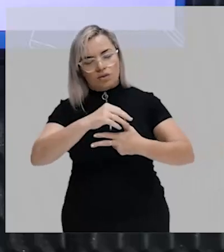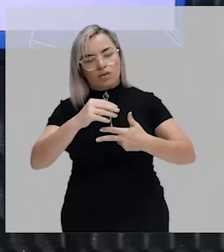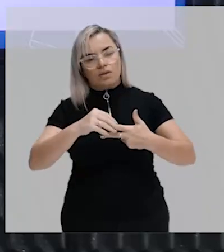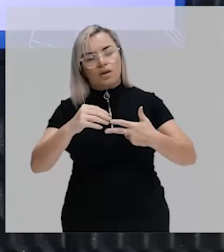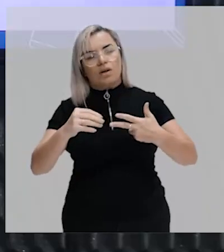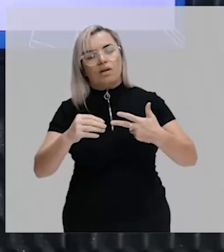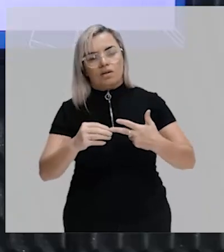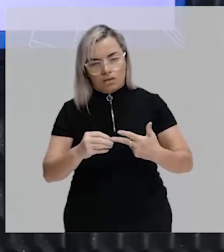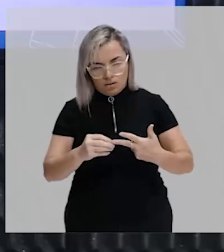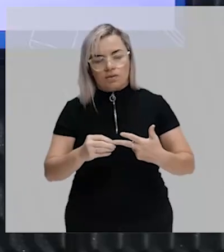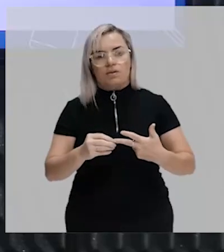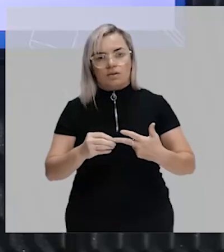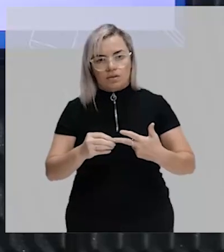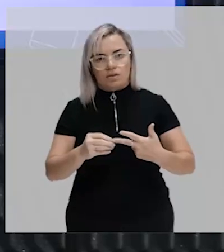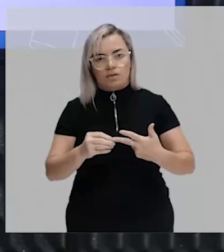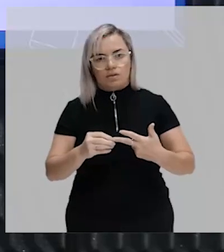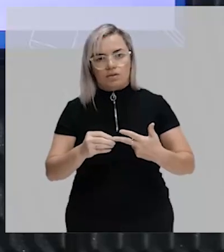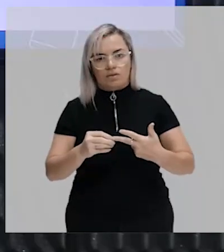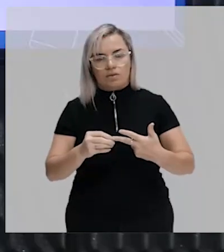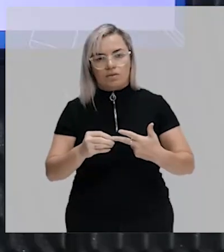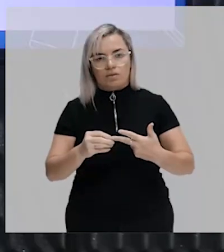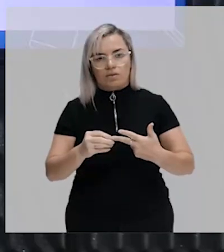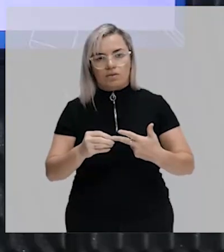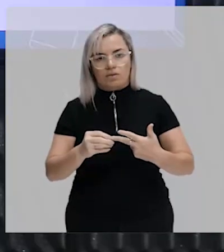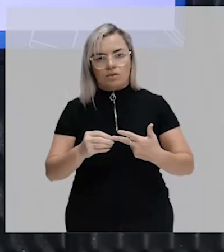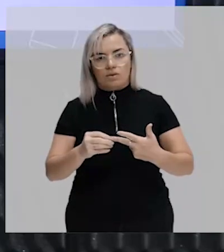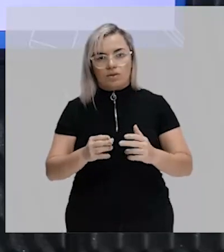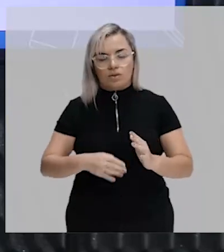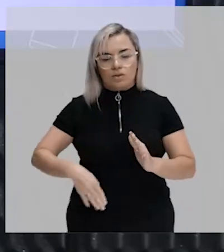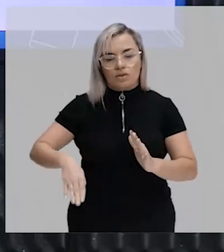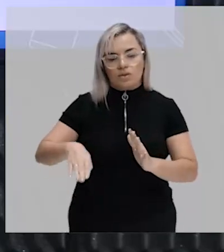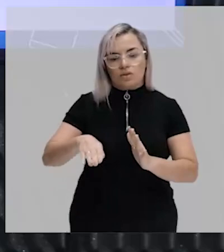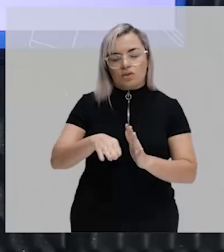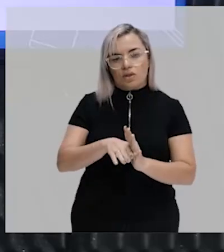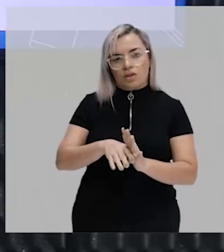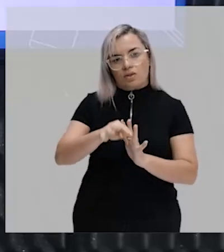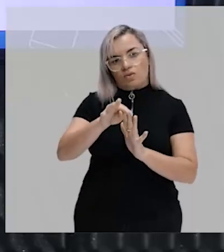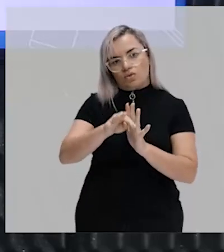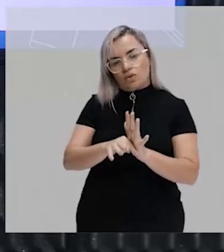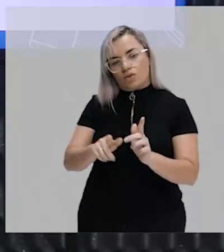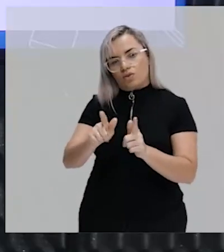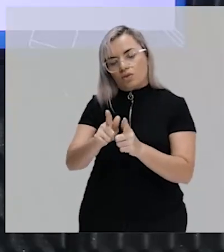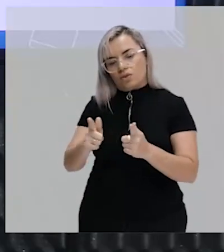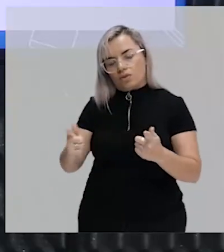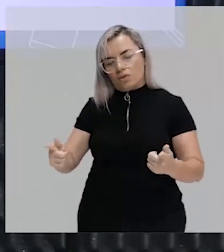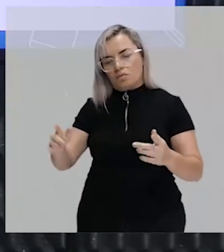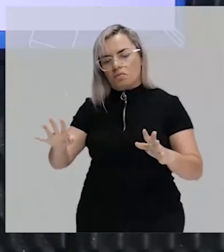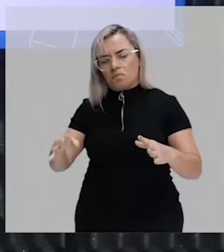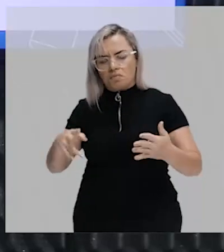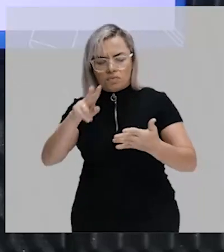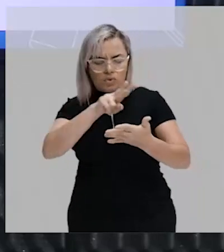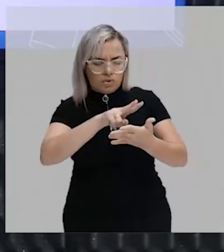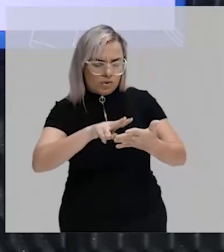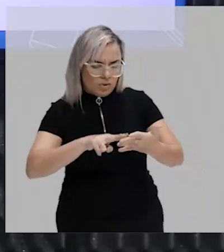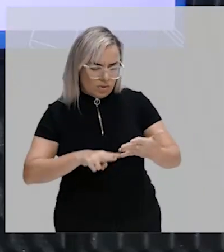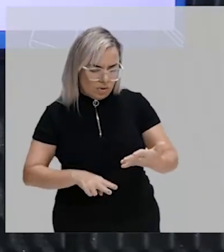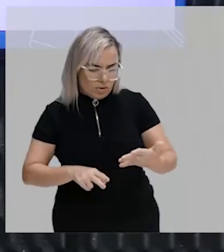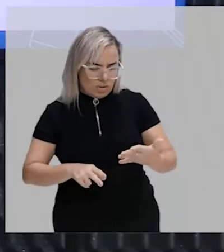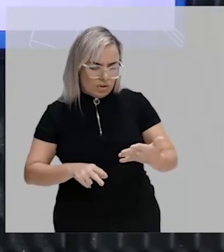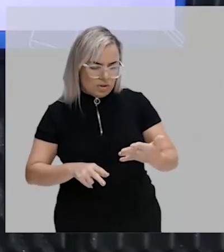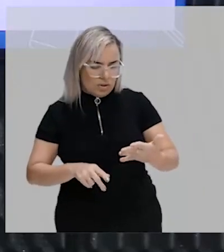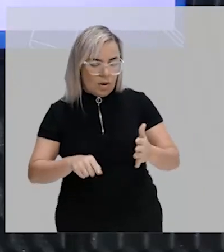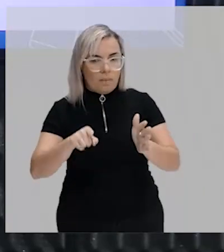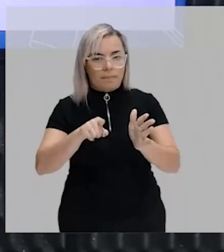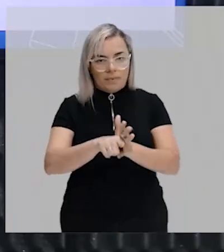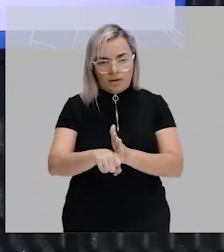quando entra a parte de gramática nos textos, o que você pode observar? Geralmente são questões como essa que